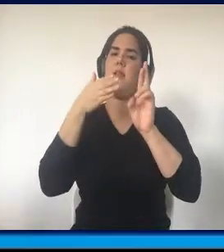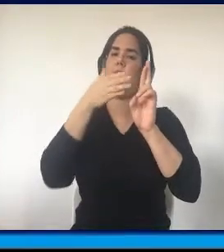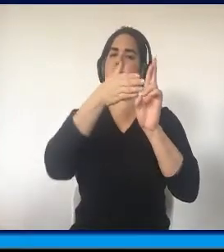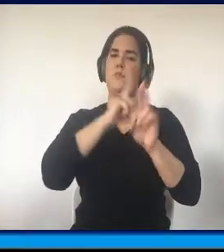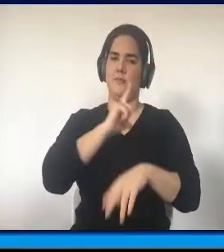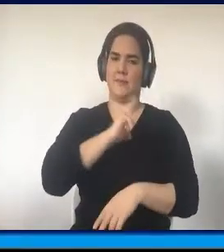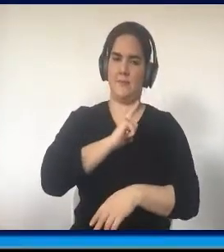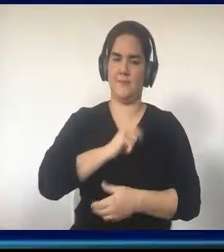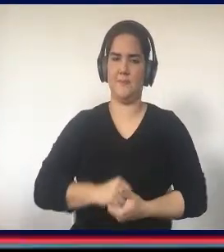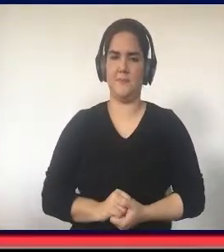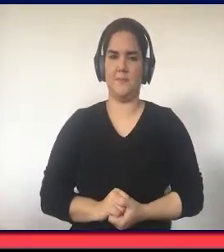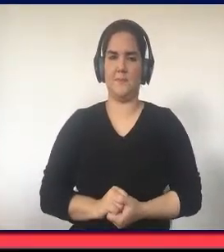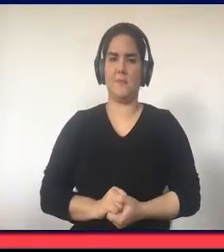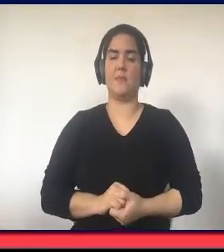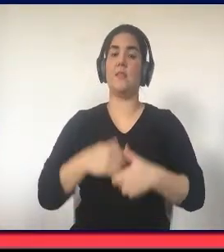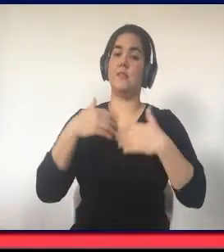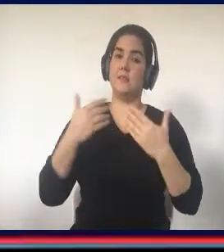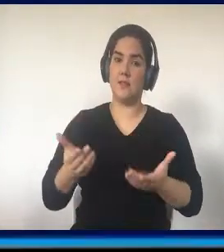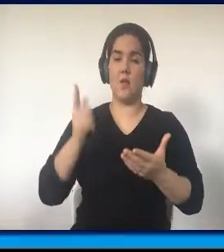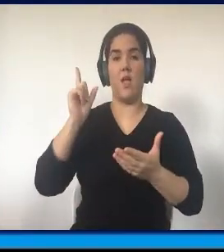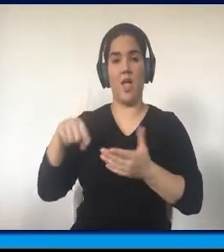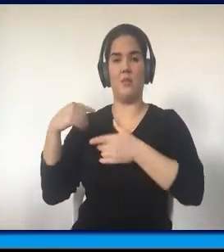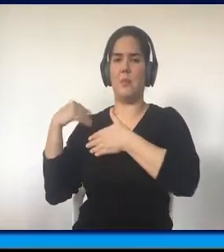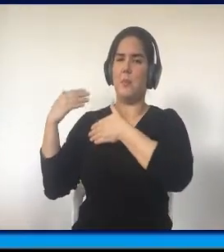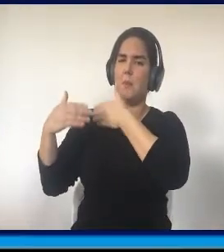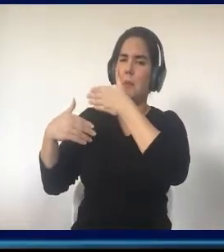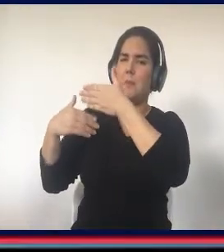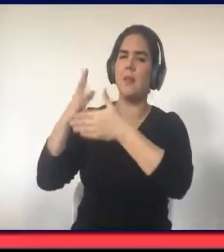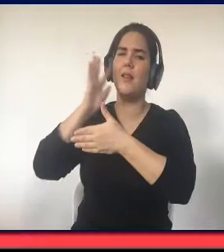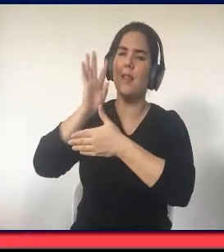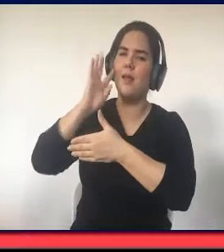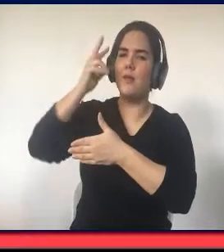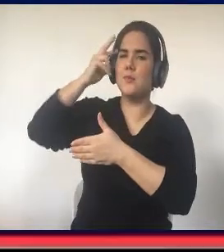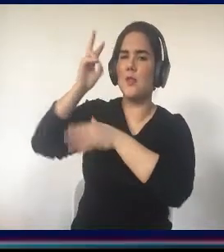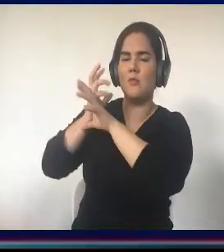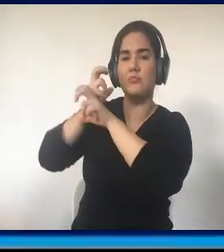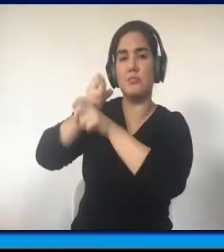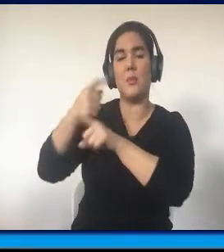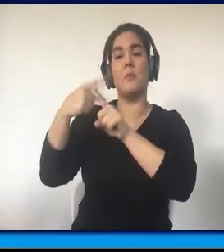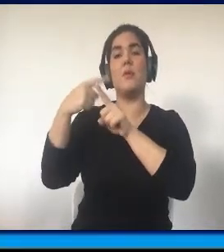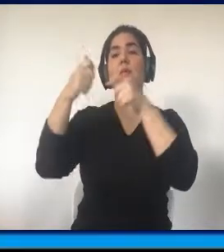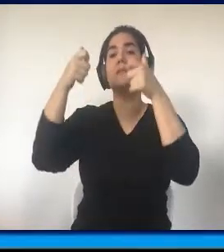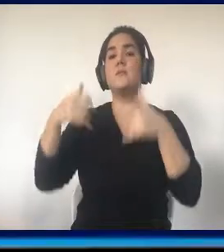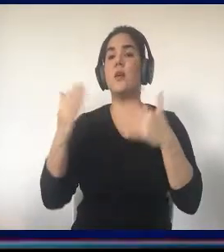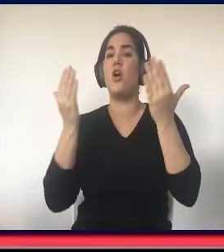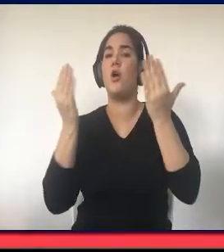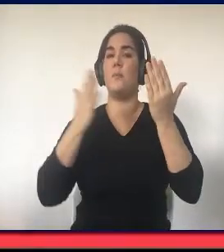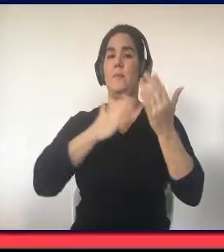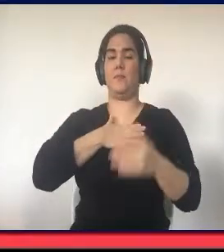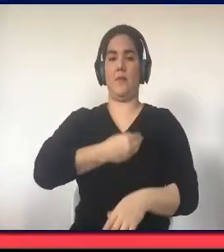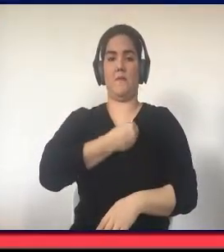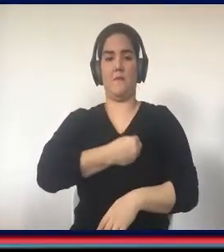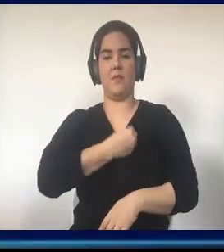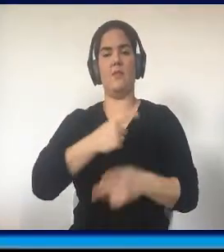É uma trajetória legal, porque diz respeito paralelamente à minha vida, ao cotidiano, e também